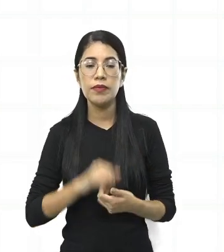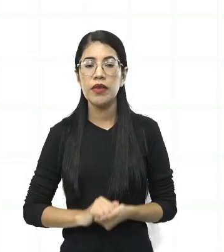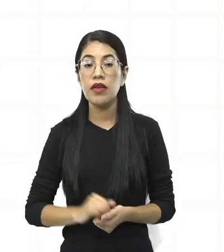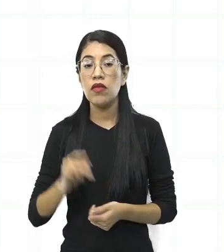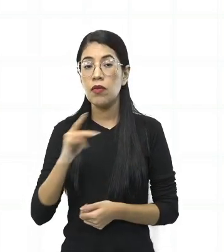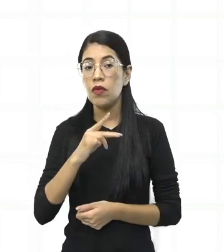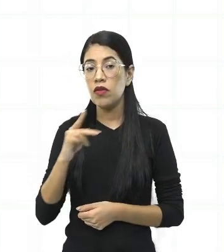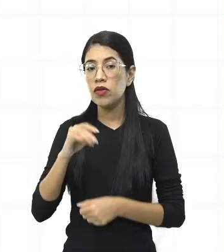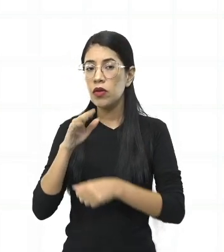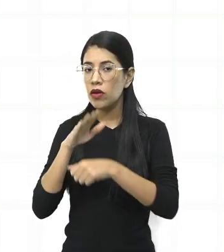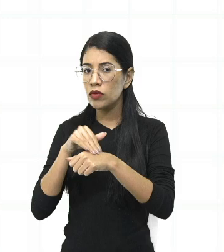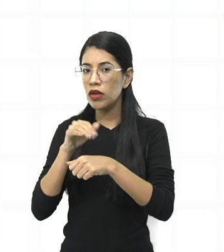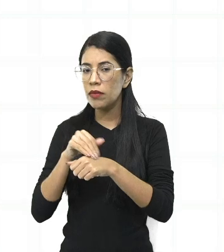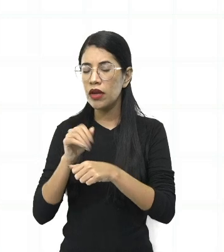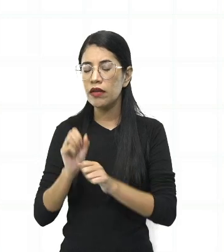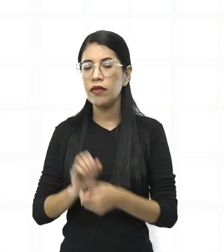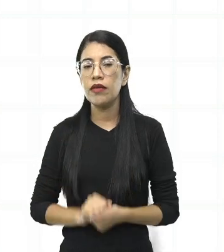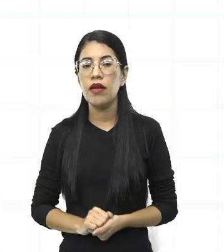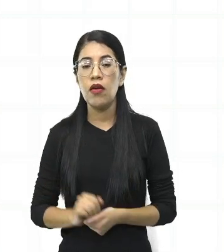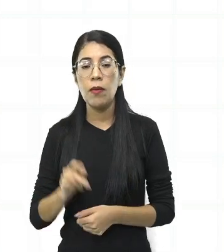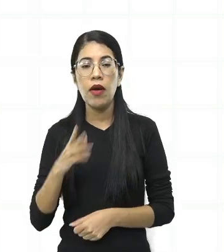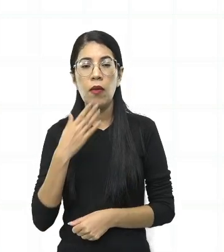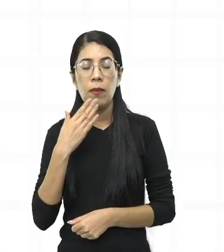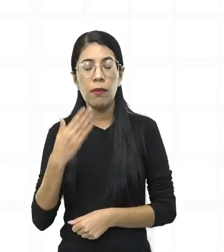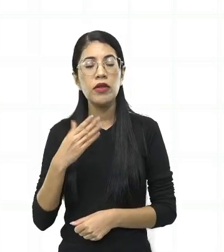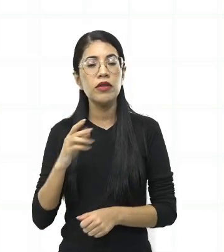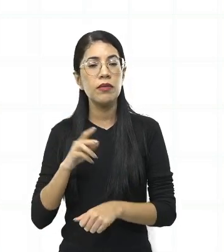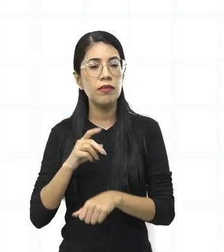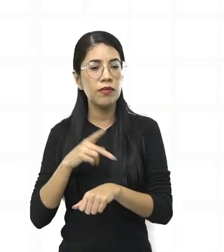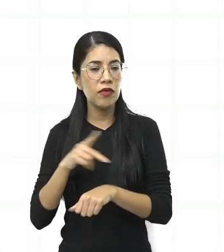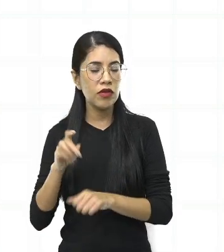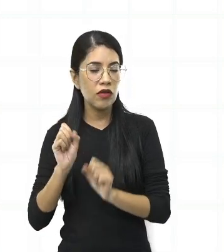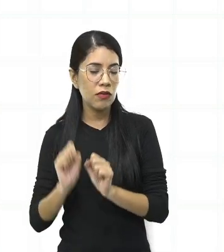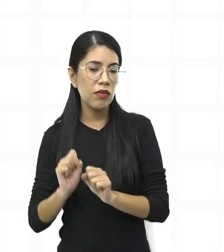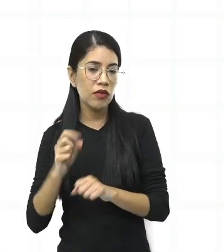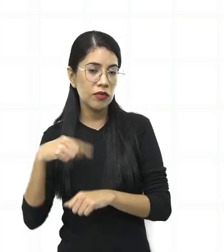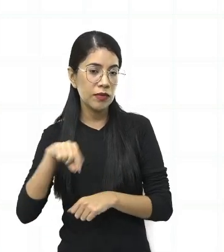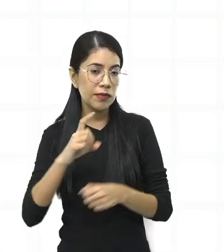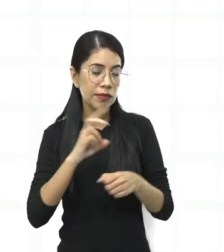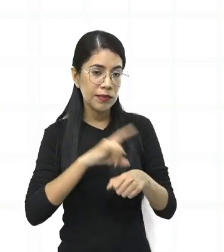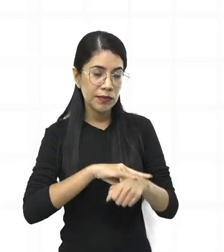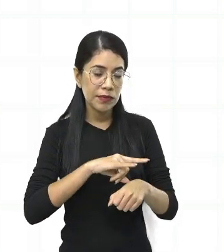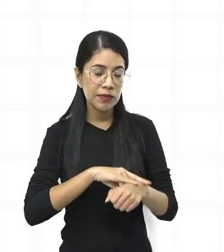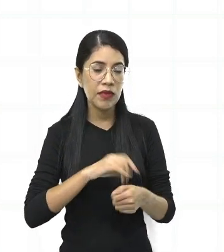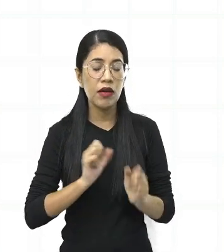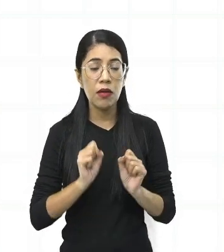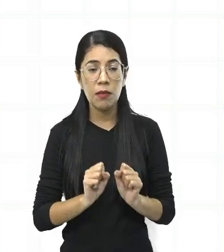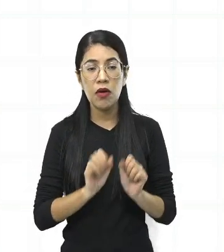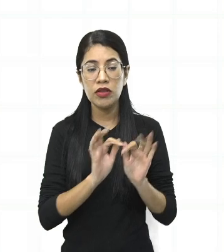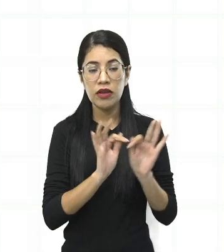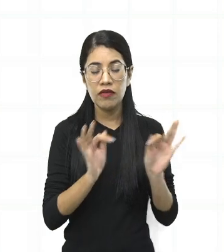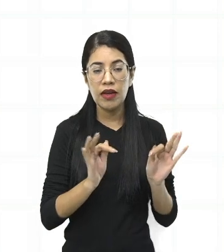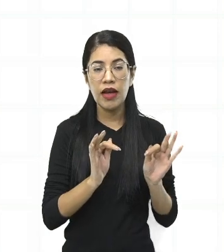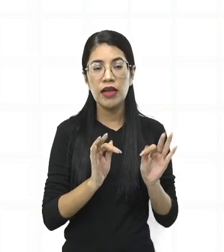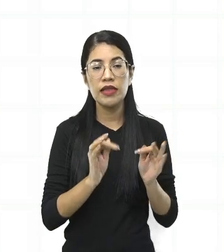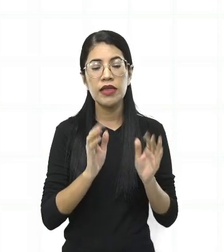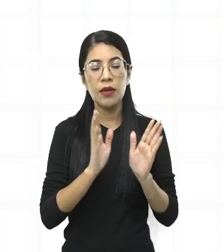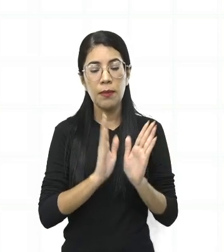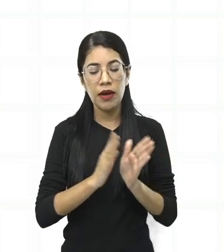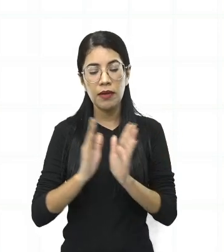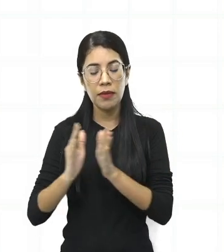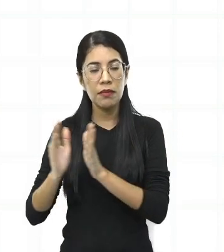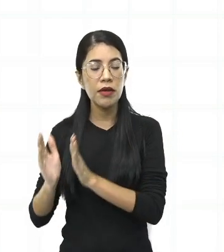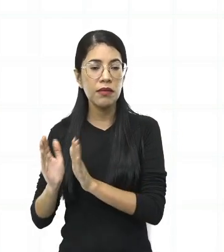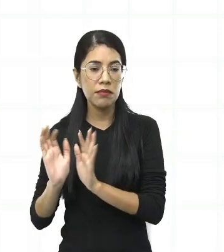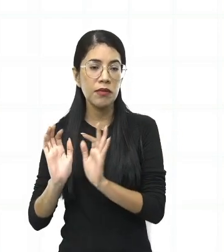nosso vocativo e começou. O vocativo, ele pode estar no começo, no meio ou no fim. Mas sempre